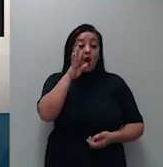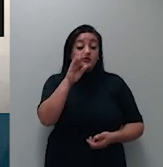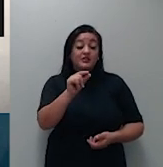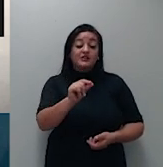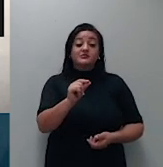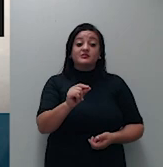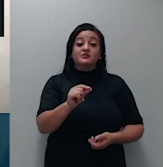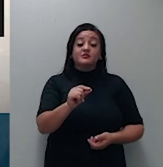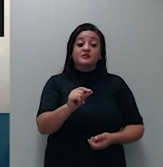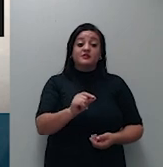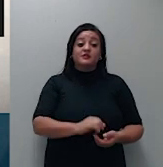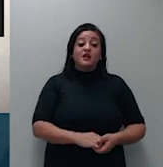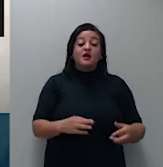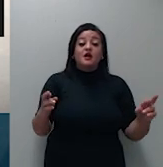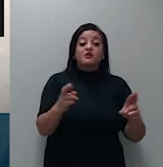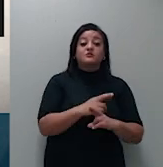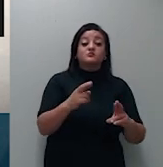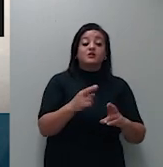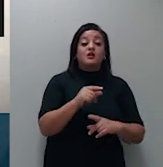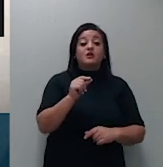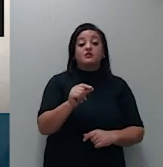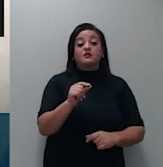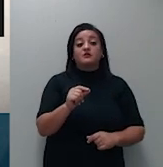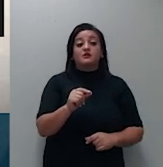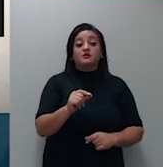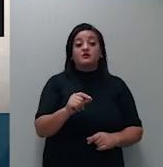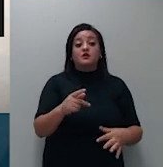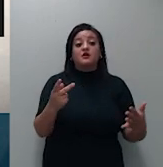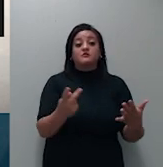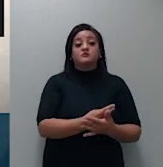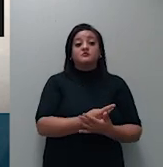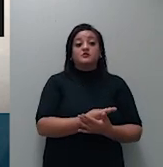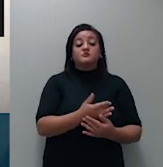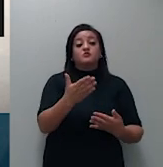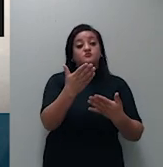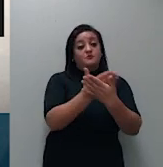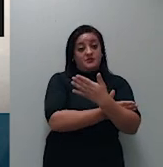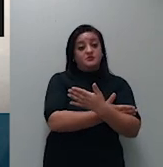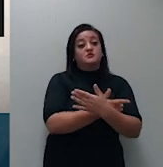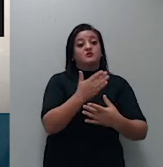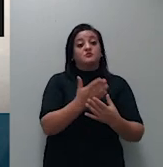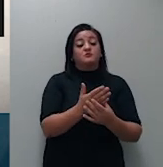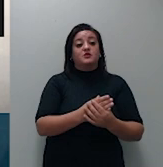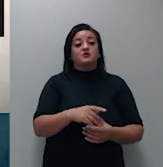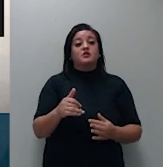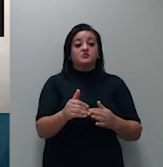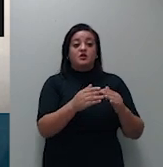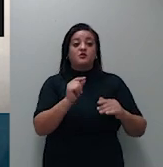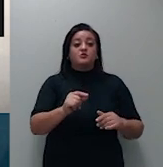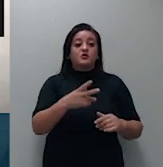curiosidade é aquele relacionado a ocorrência de prescrição